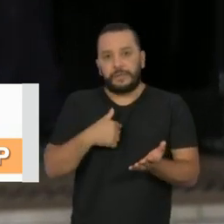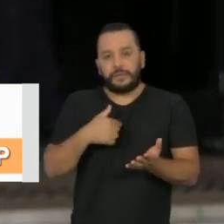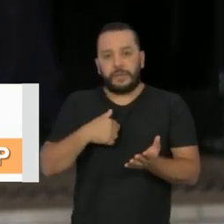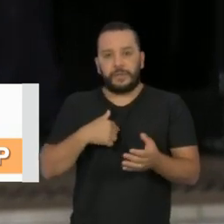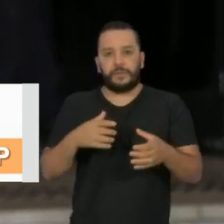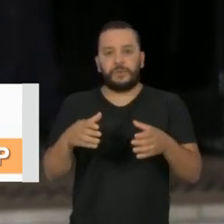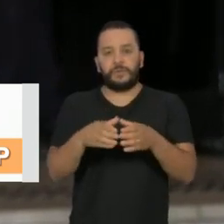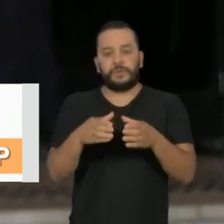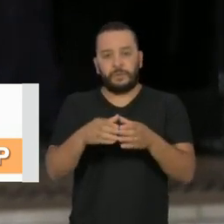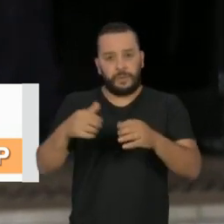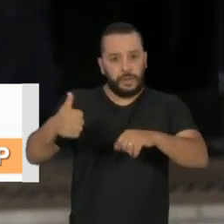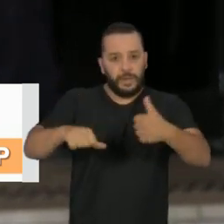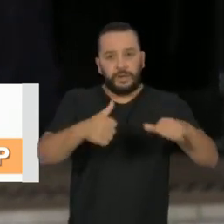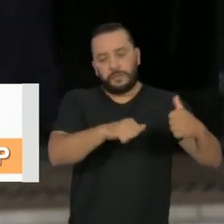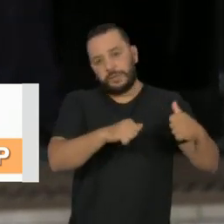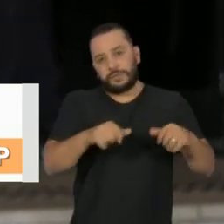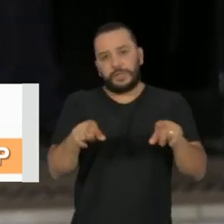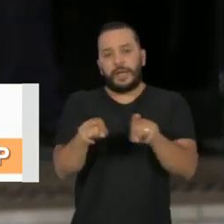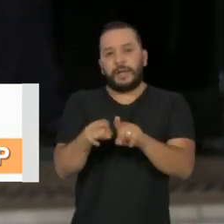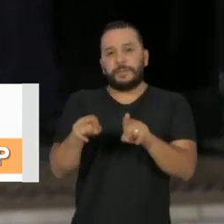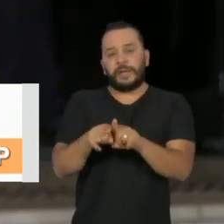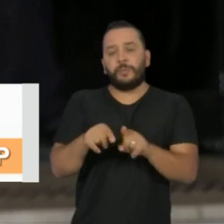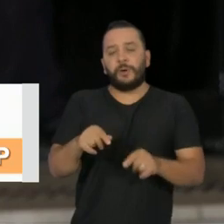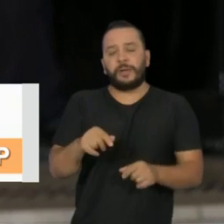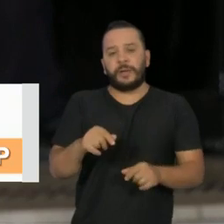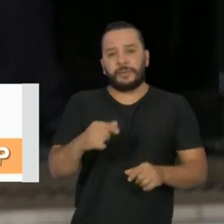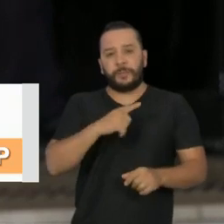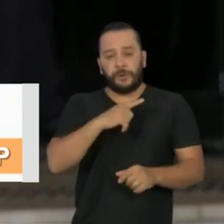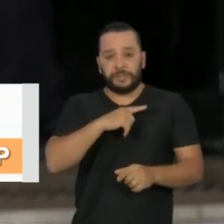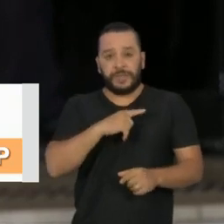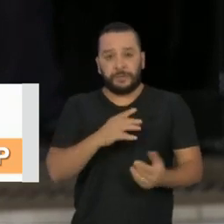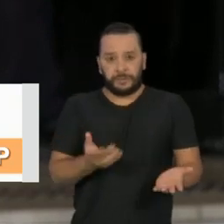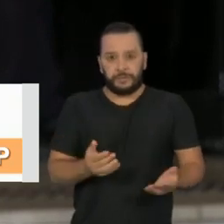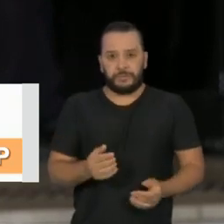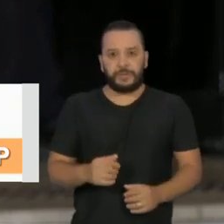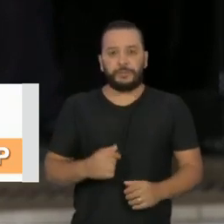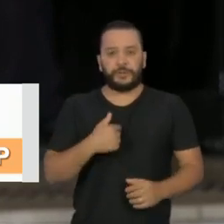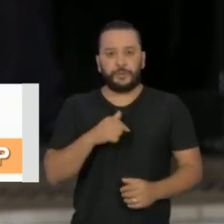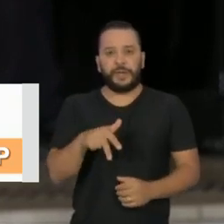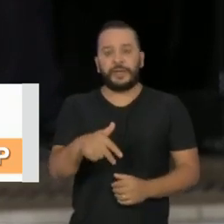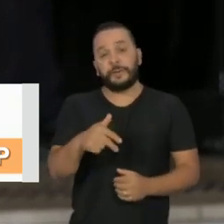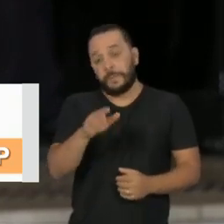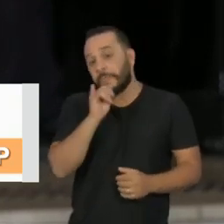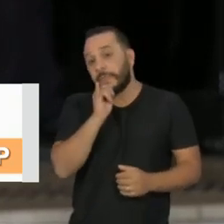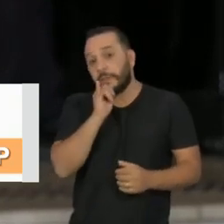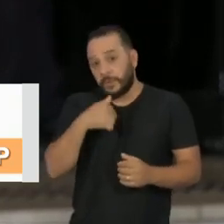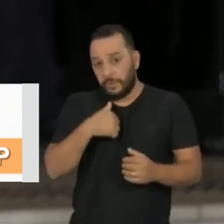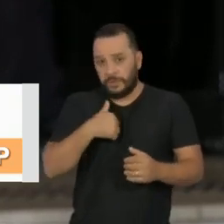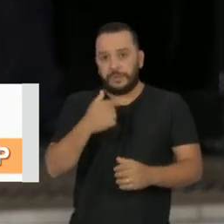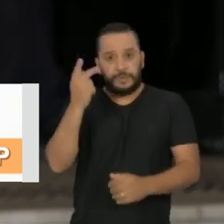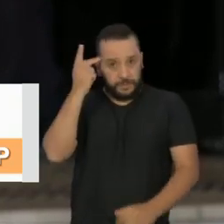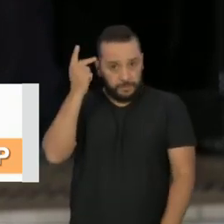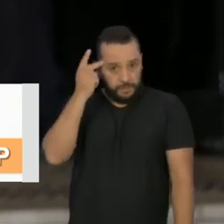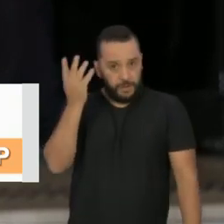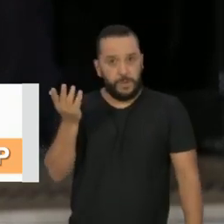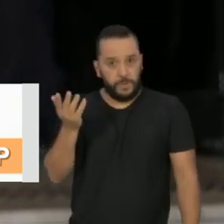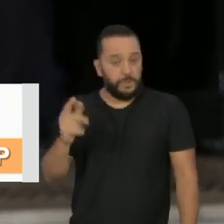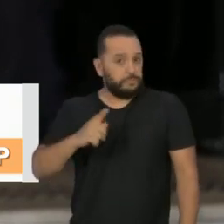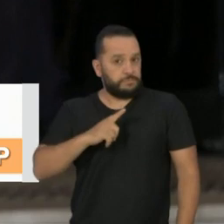de laboratórios no estado de São Paulo. A Universidade de São Paulo já prontificou-se a